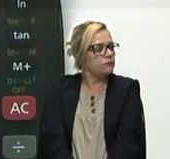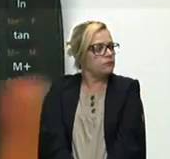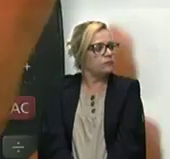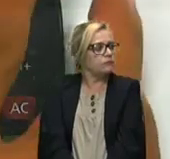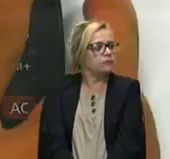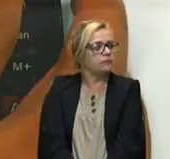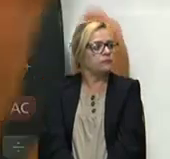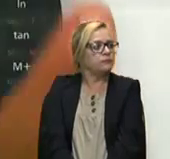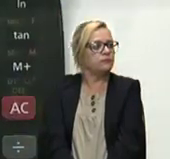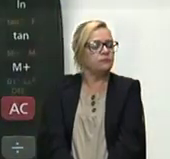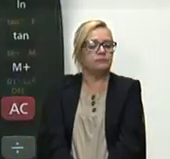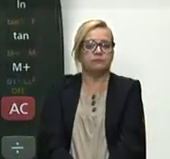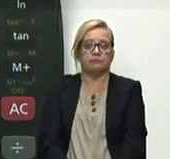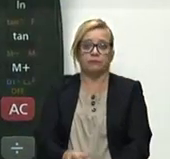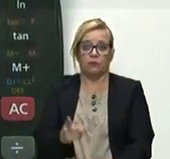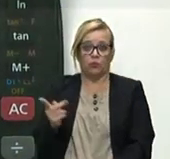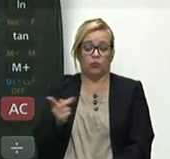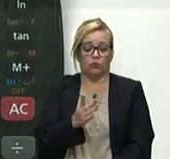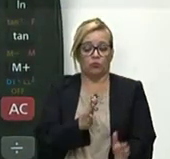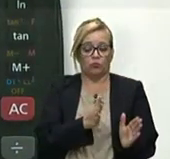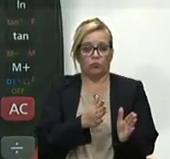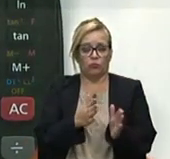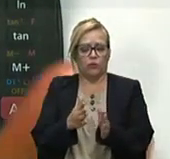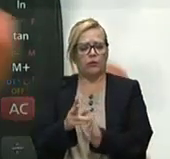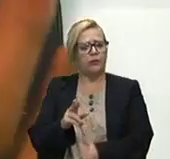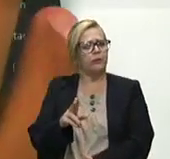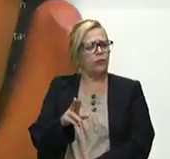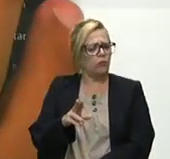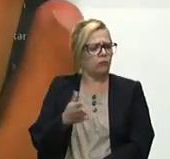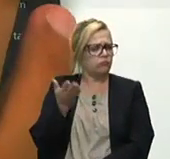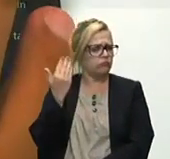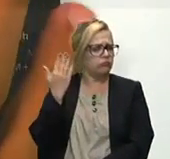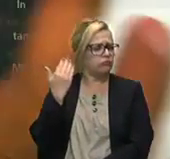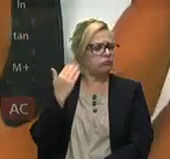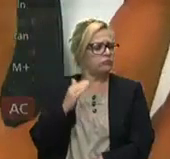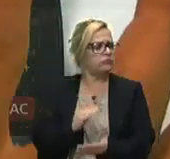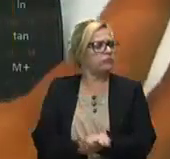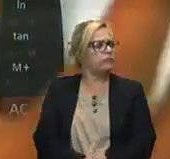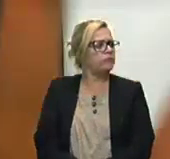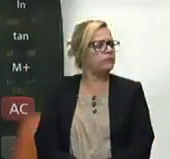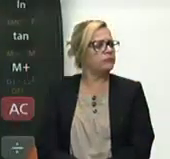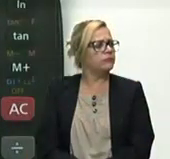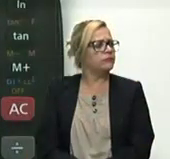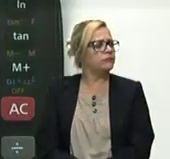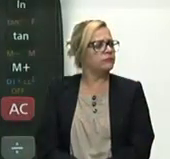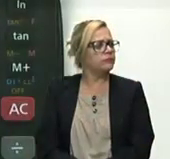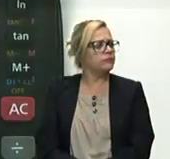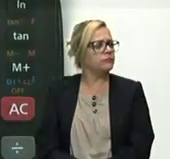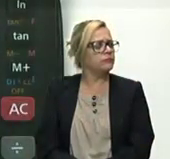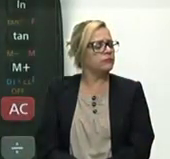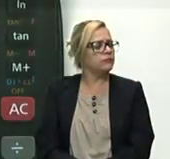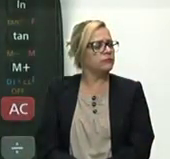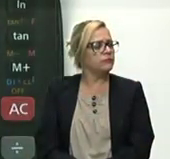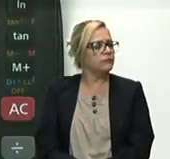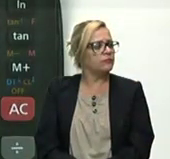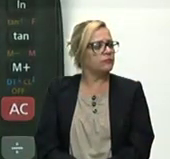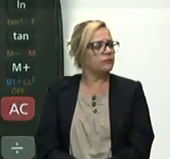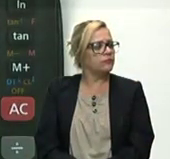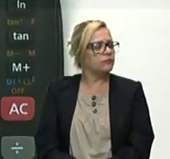Então, nós inserimos os pares ordenados, então o mesmo processo de antes. Shift mod 3, eu faço um reset.